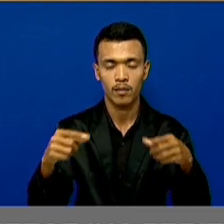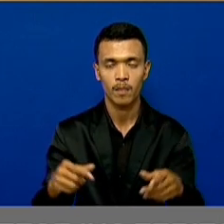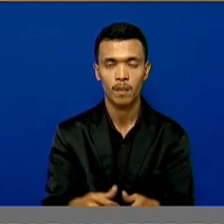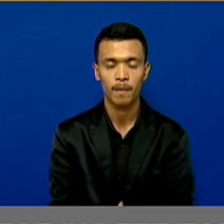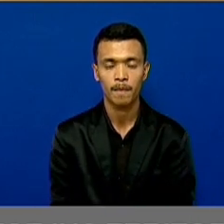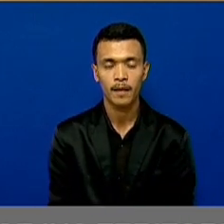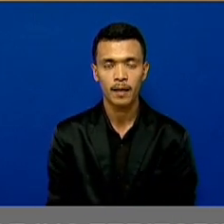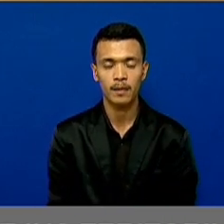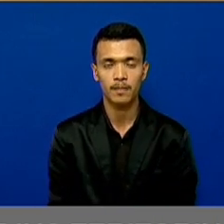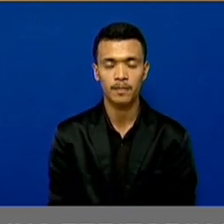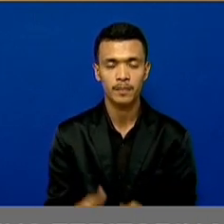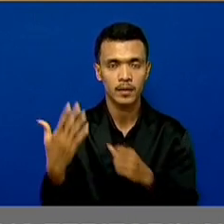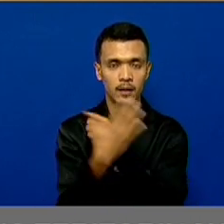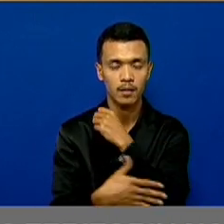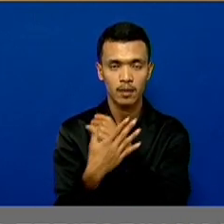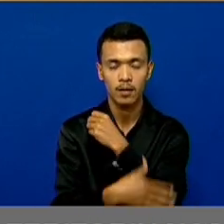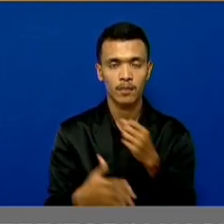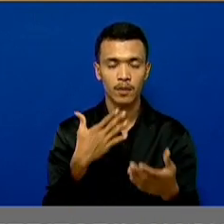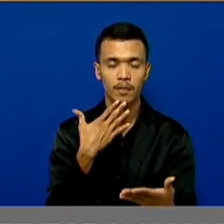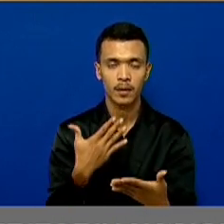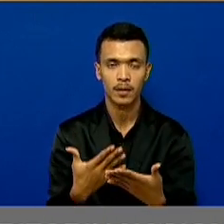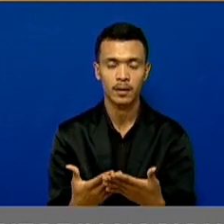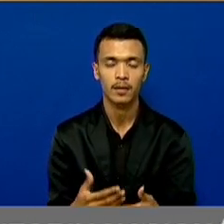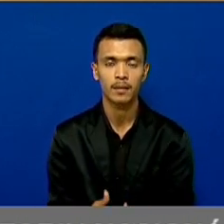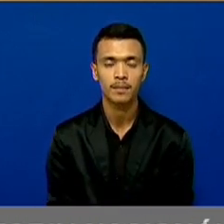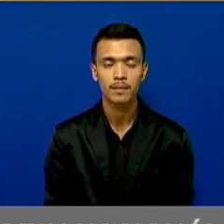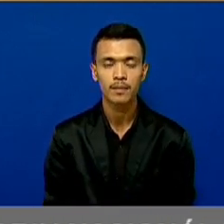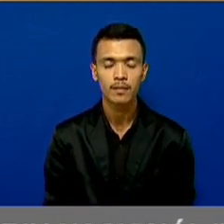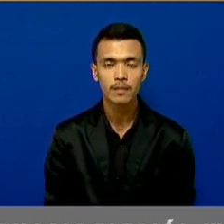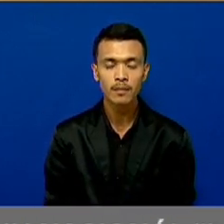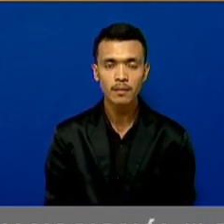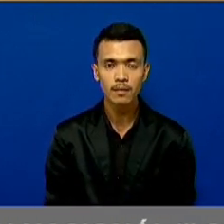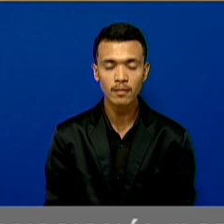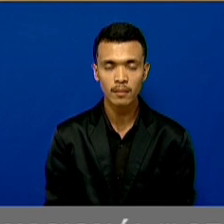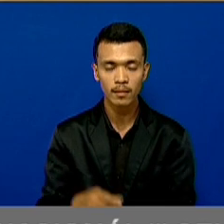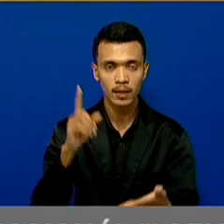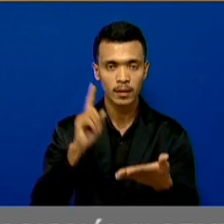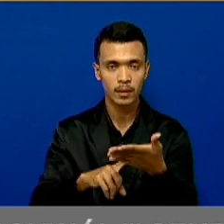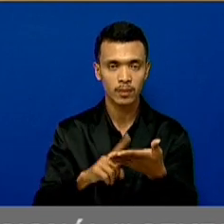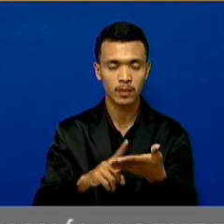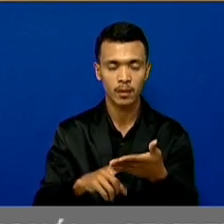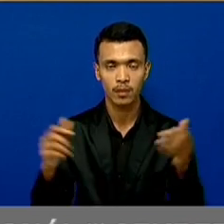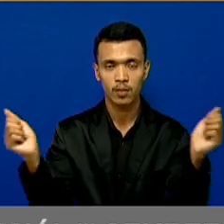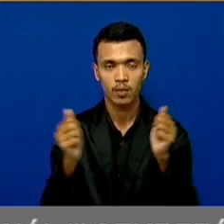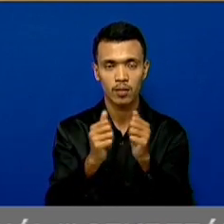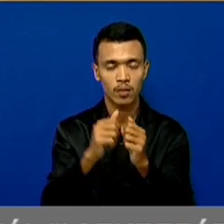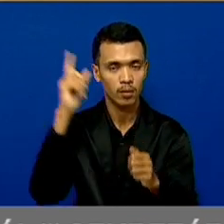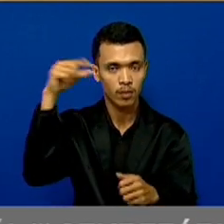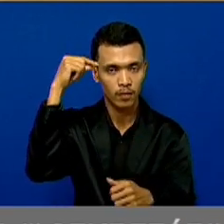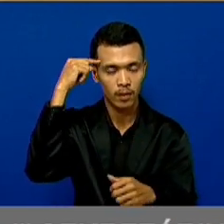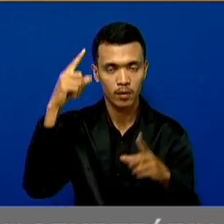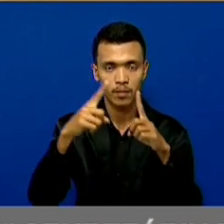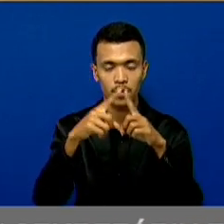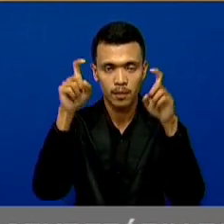que ia potência, ia riquezas e recursos na beca suficiente. E possivelmente a discussão está no reto no governo, vai ser nas necessidades